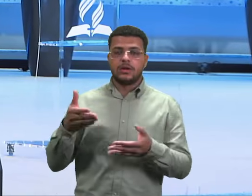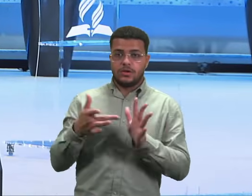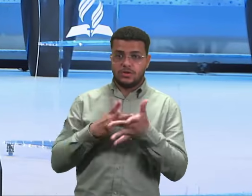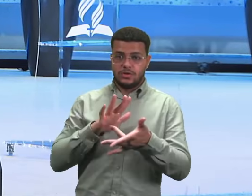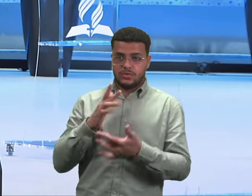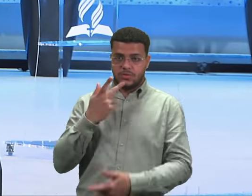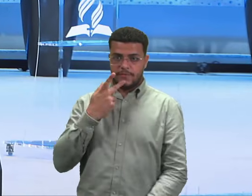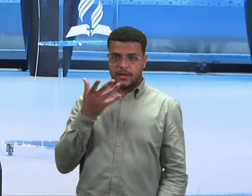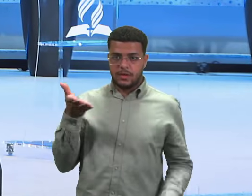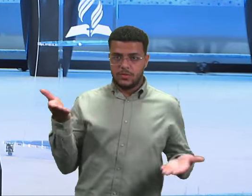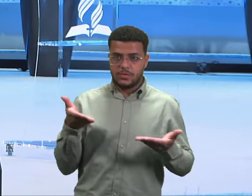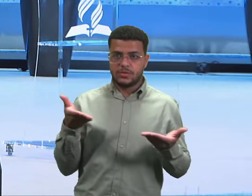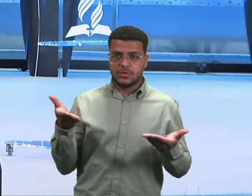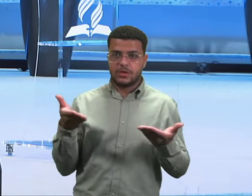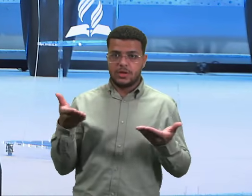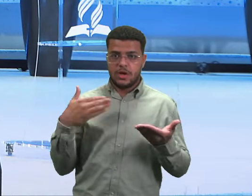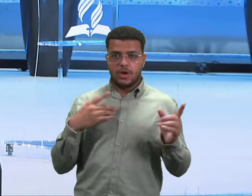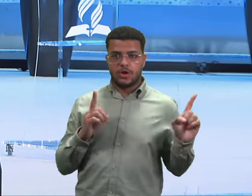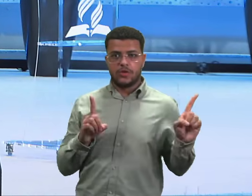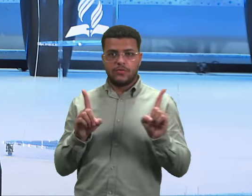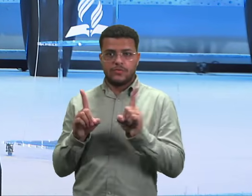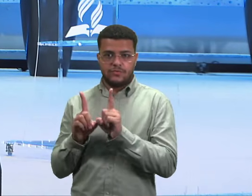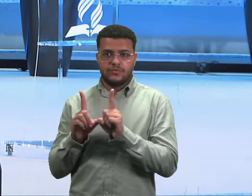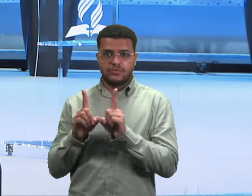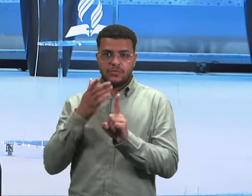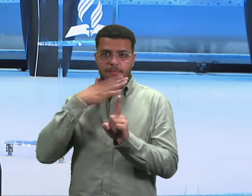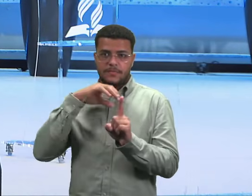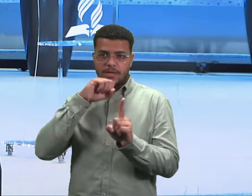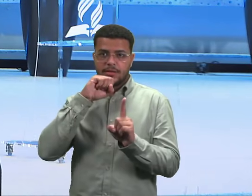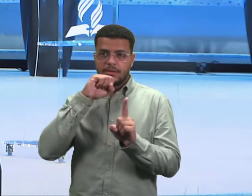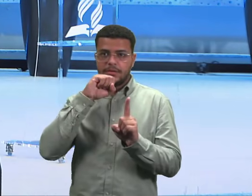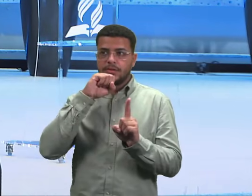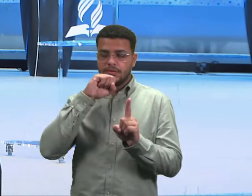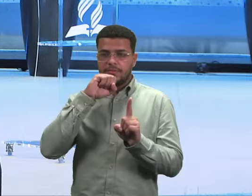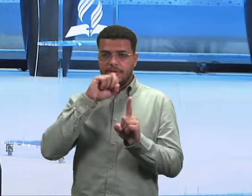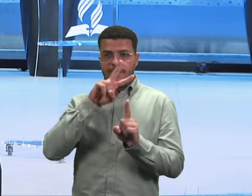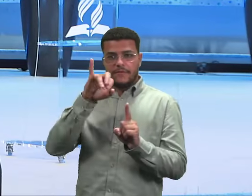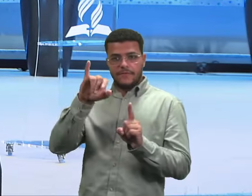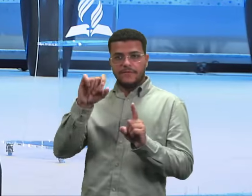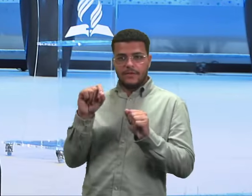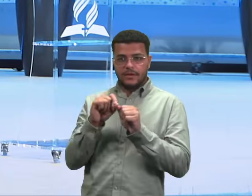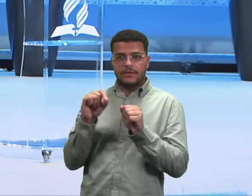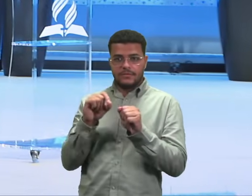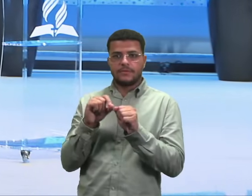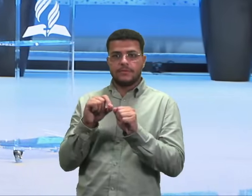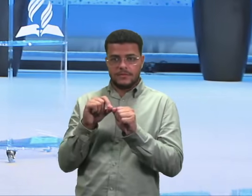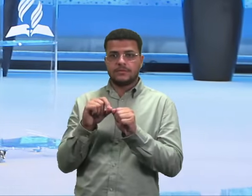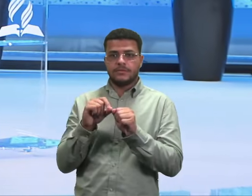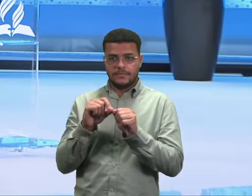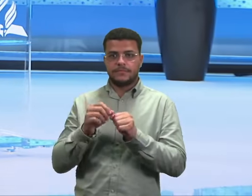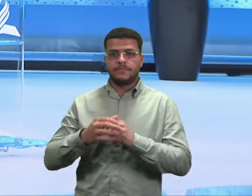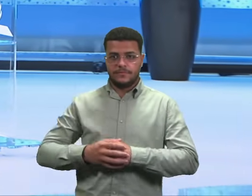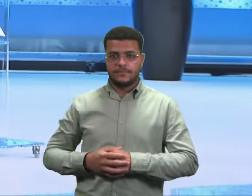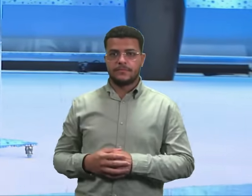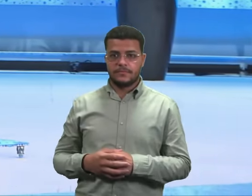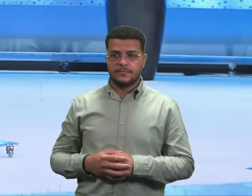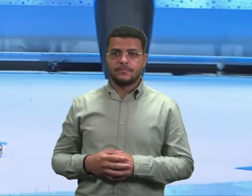agora: eu vou para junto do Pai, vocês vão fazer obras maiores.